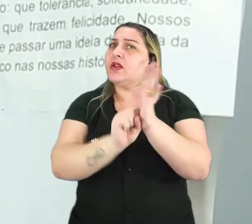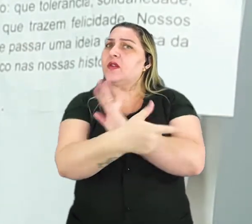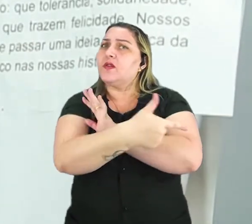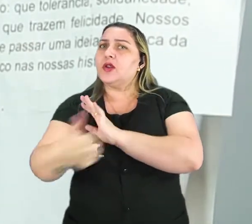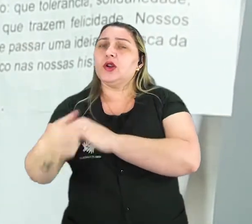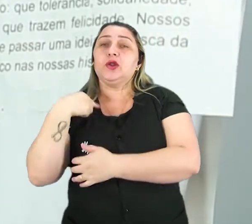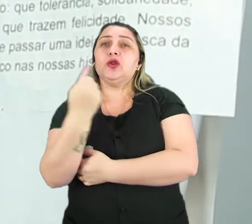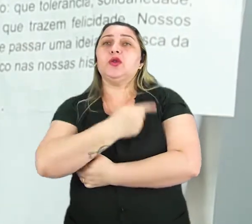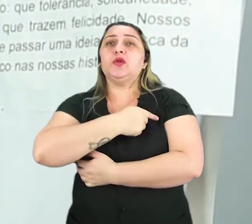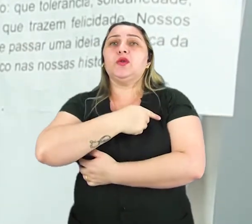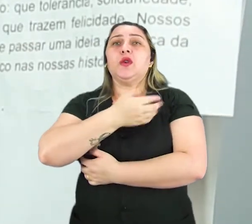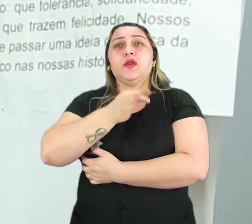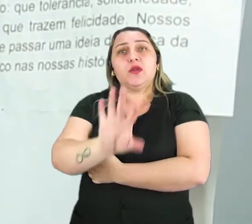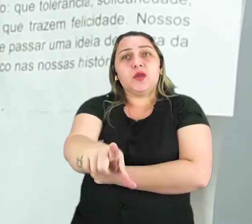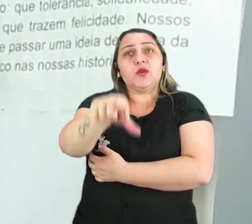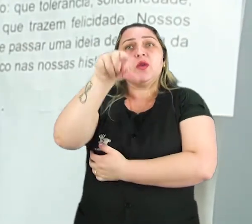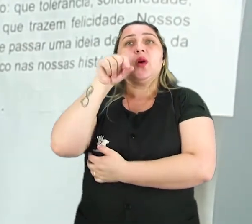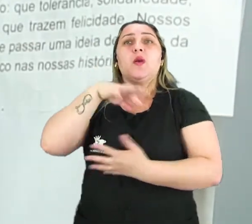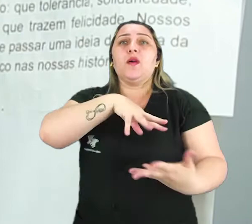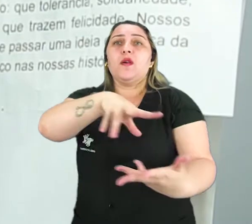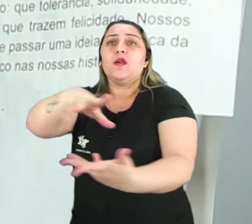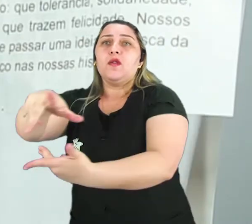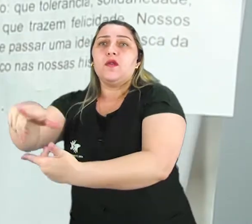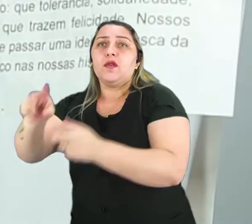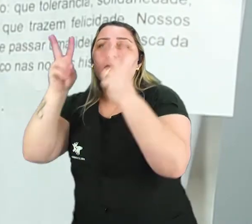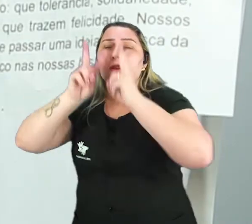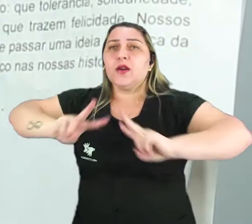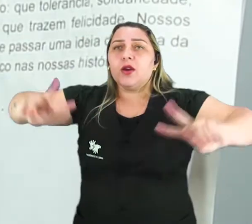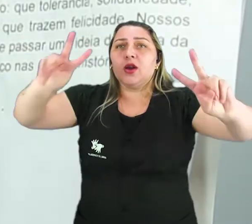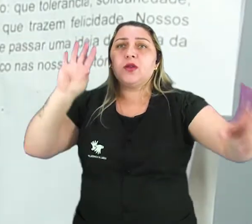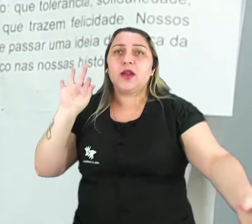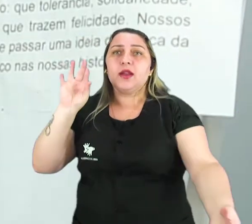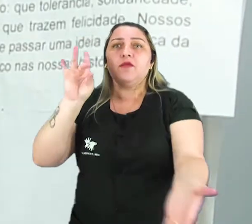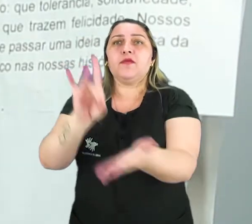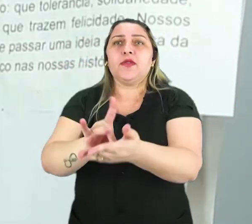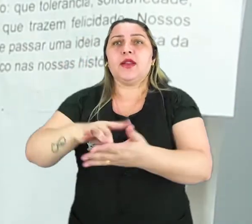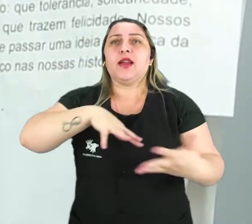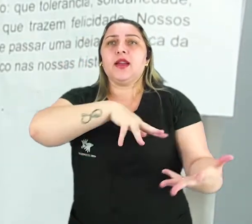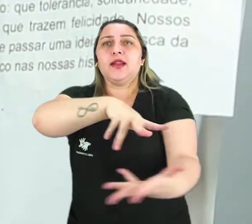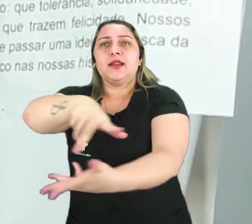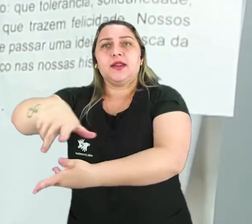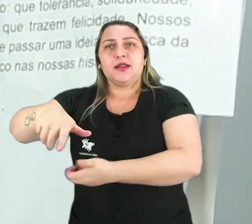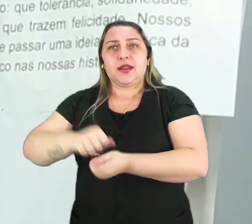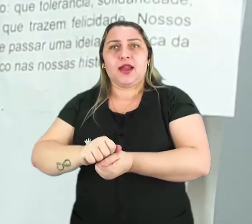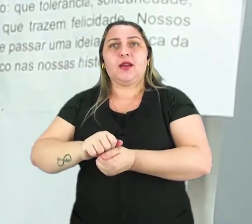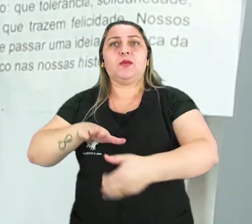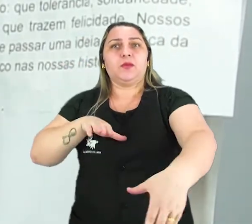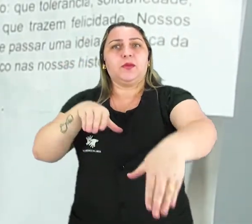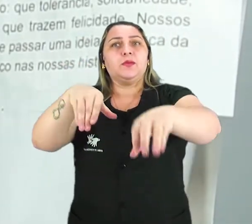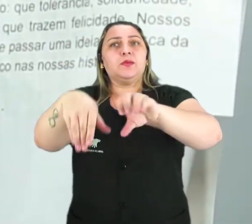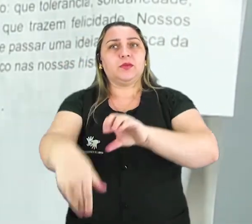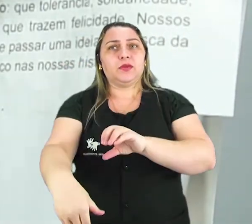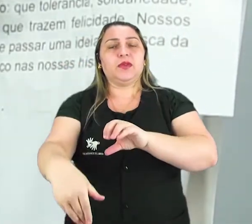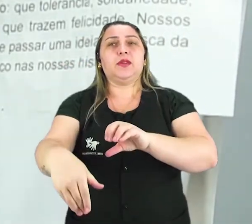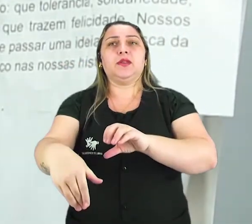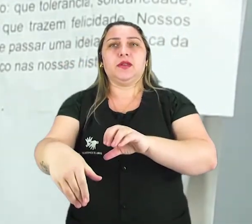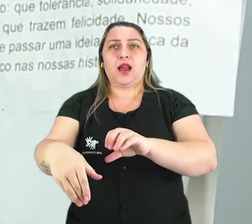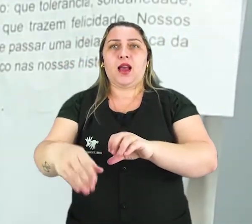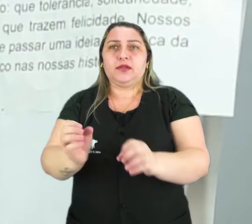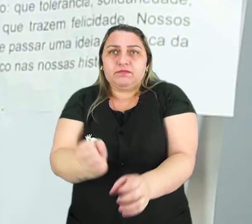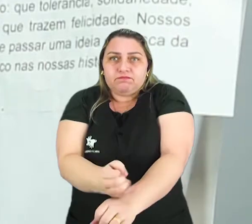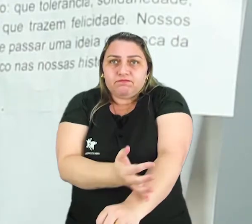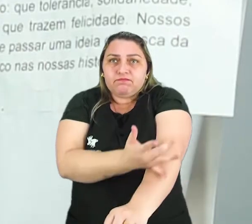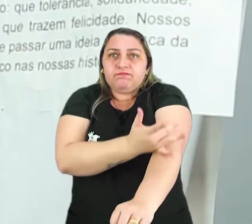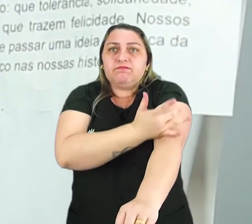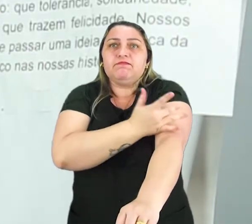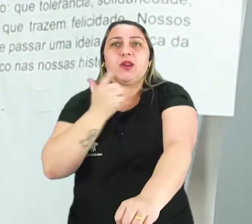Nós optamos por uma visão de mundo mais ligada à Terra, com mensagens voltadas para a formação e que desperte